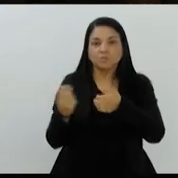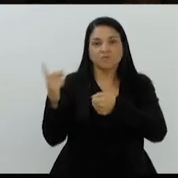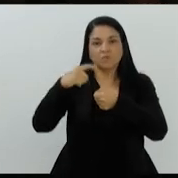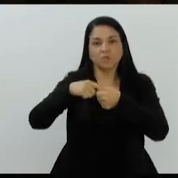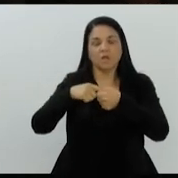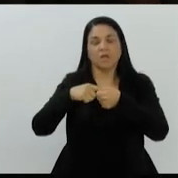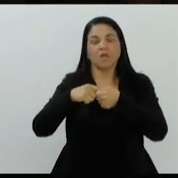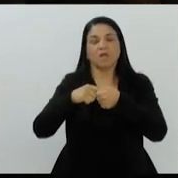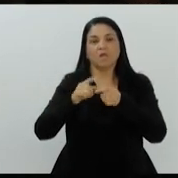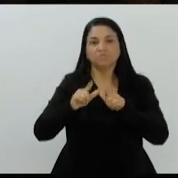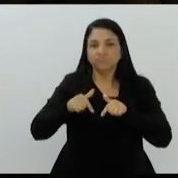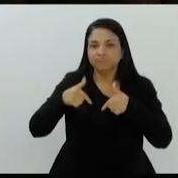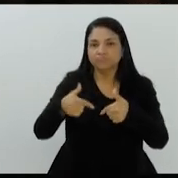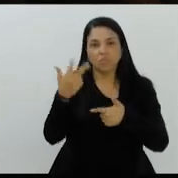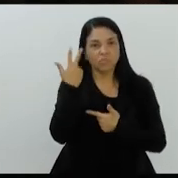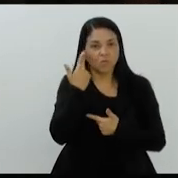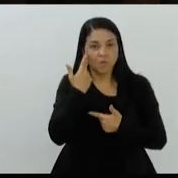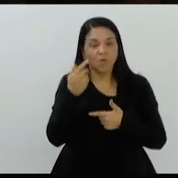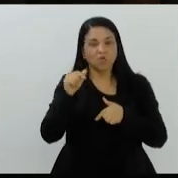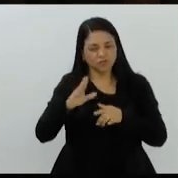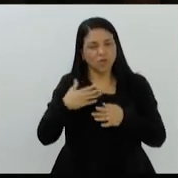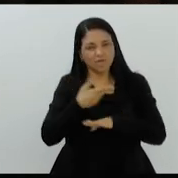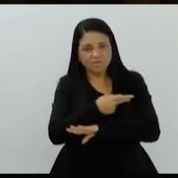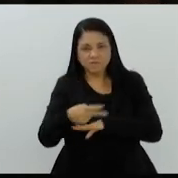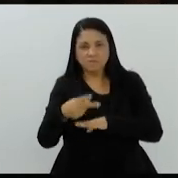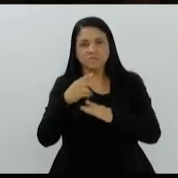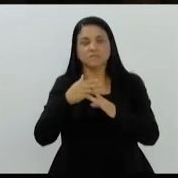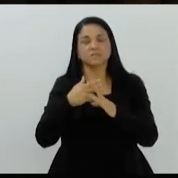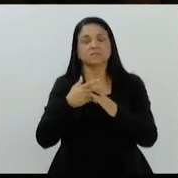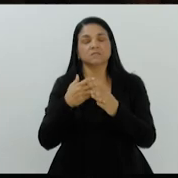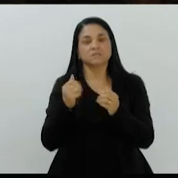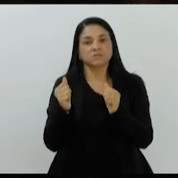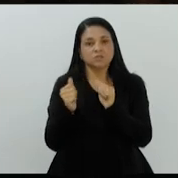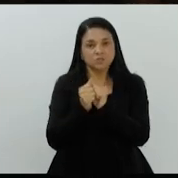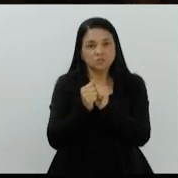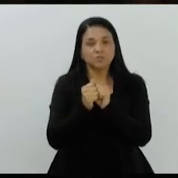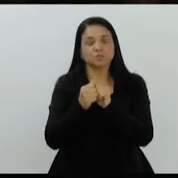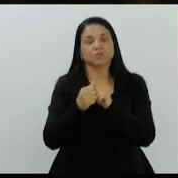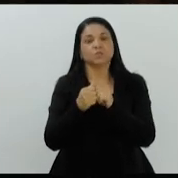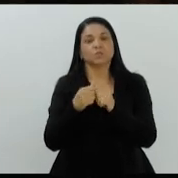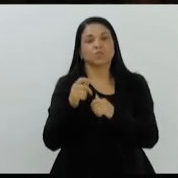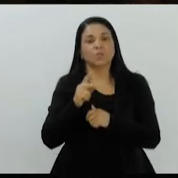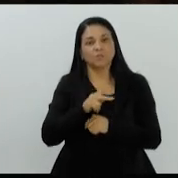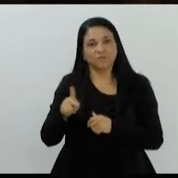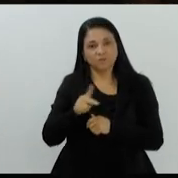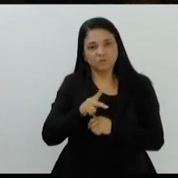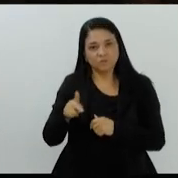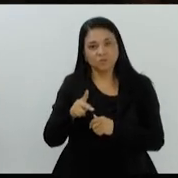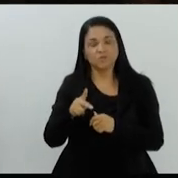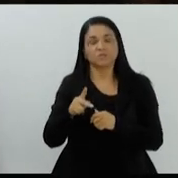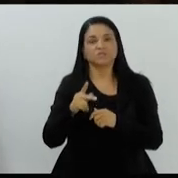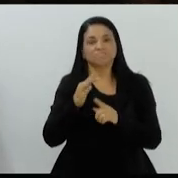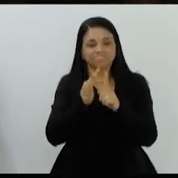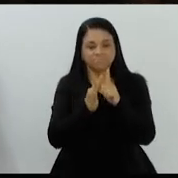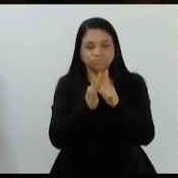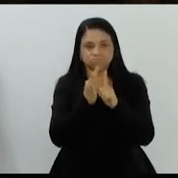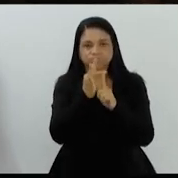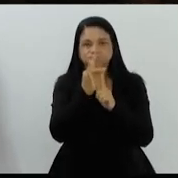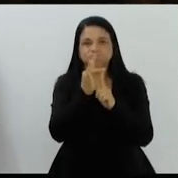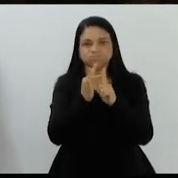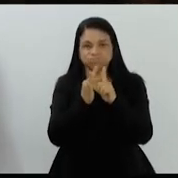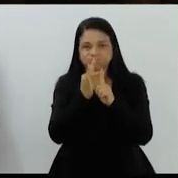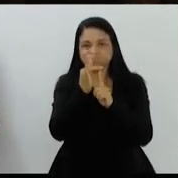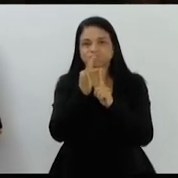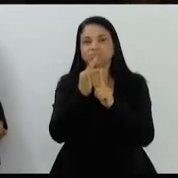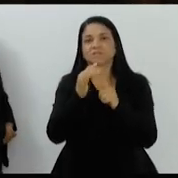nessa escola com um termômetro, os professores já marcaram a temperatura em sala de aula várias vezes,